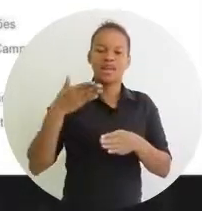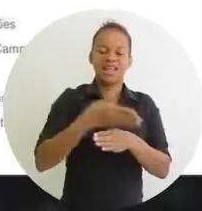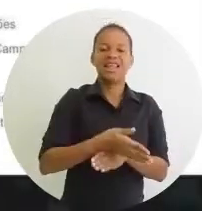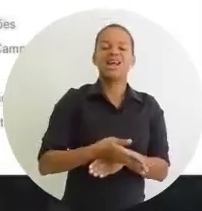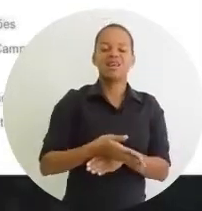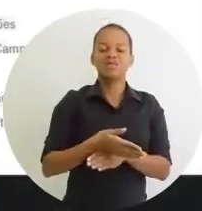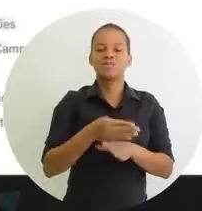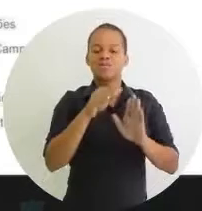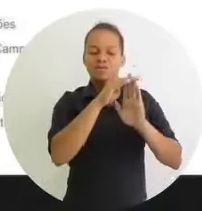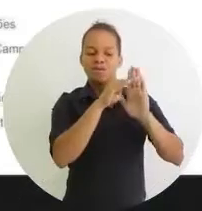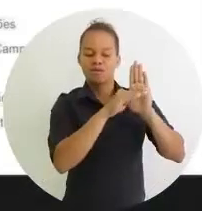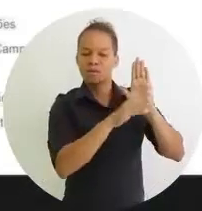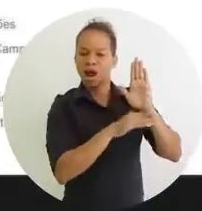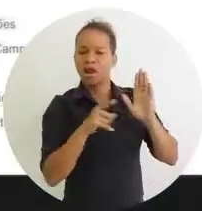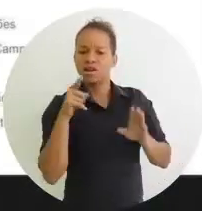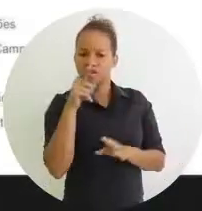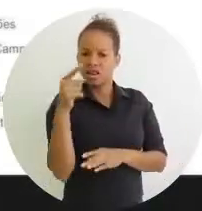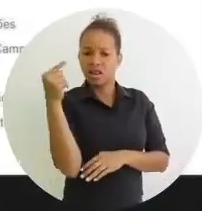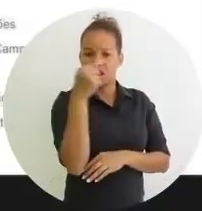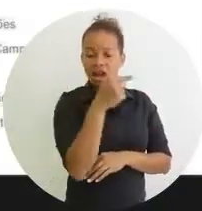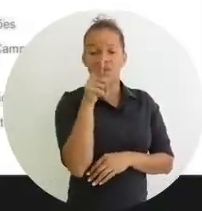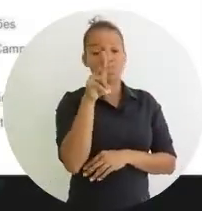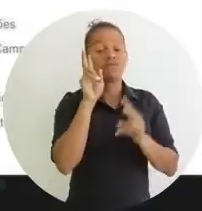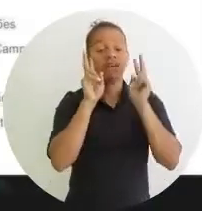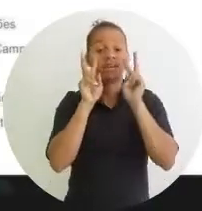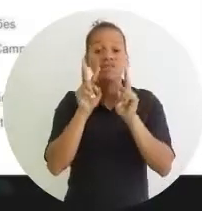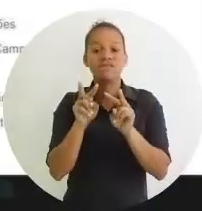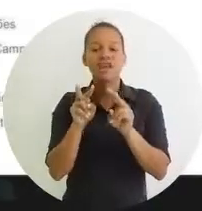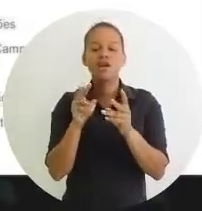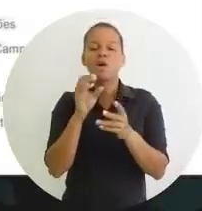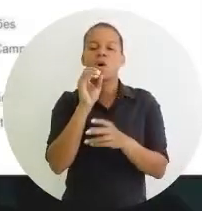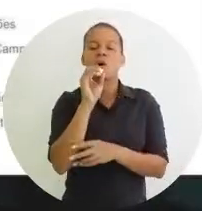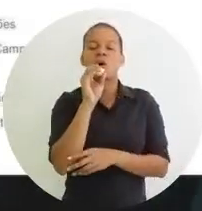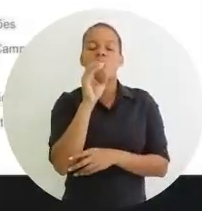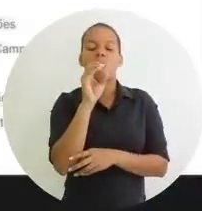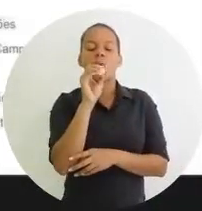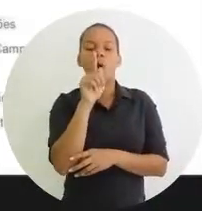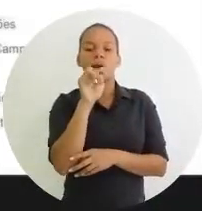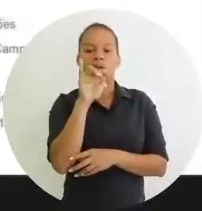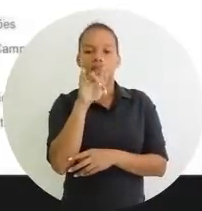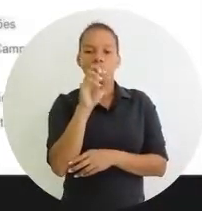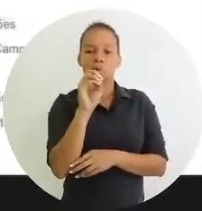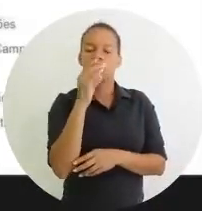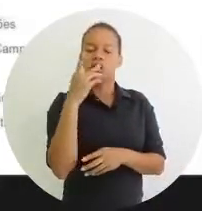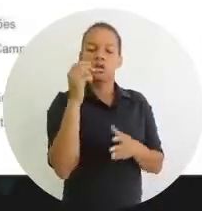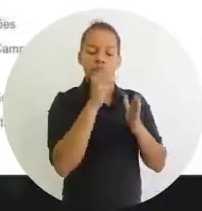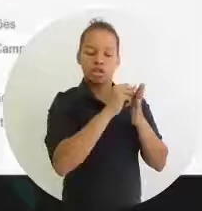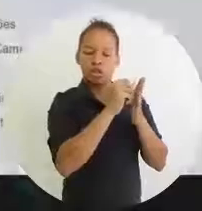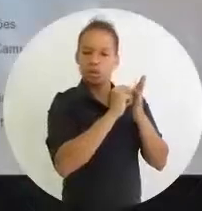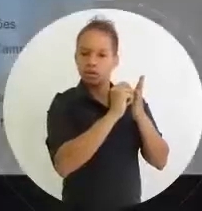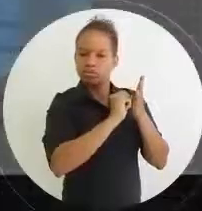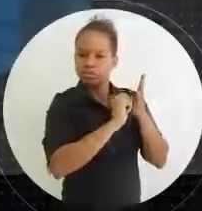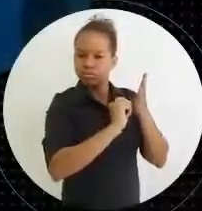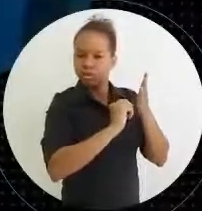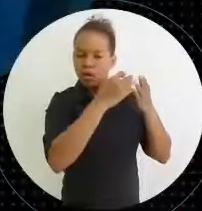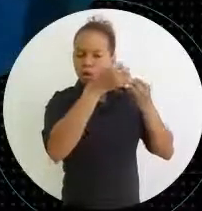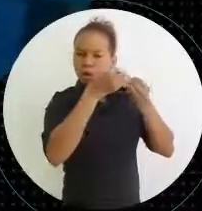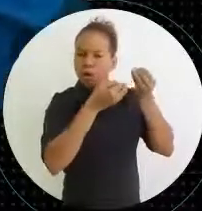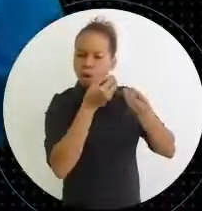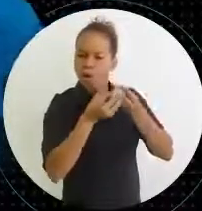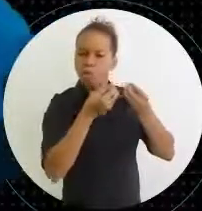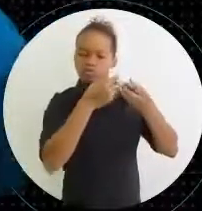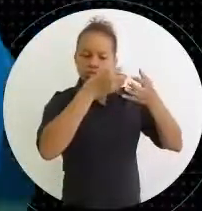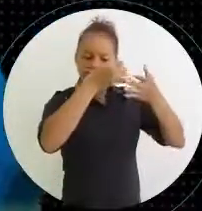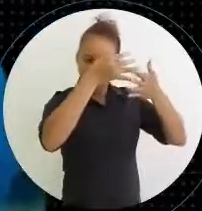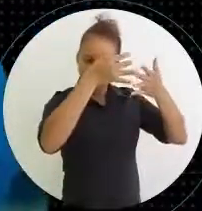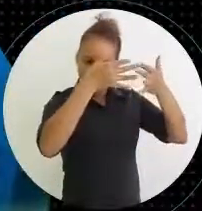de formulário lá, e você vai ver o código que está escrito lá, ele tem a exibição, como é que fica no